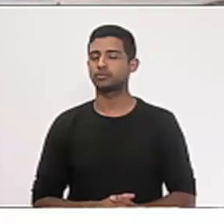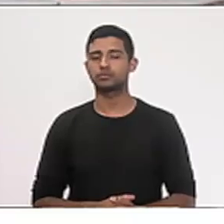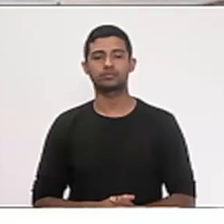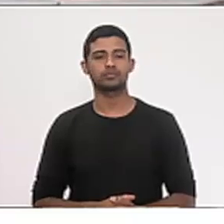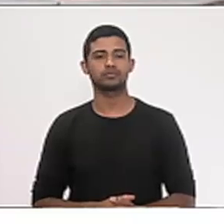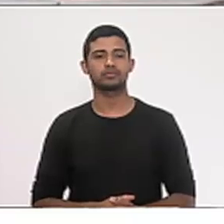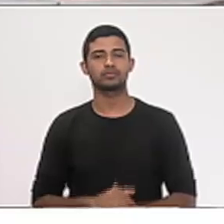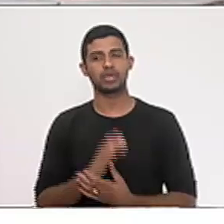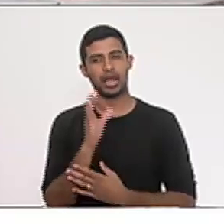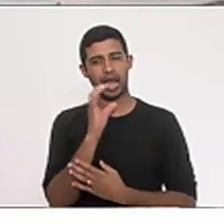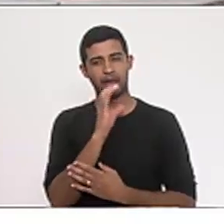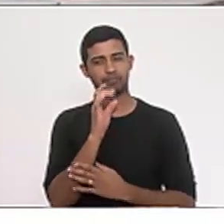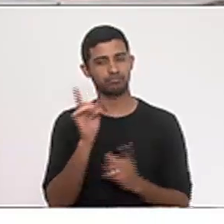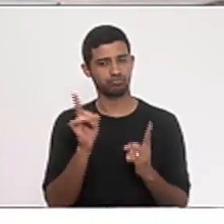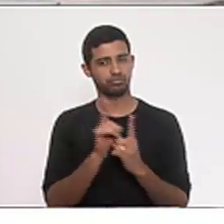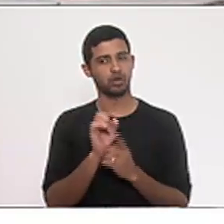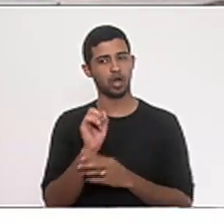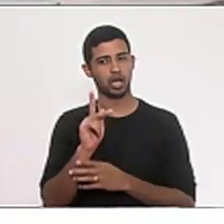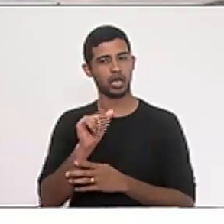Seja breve, doutor Ari.